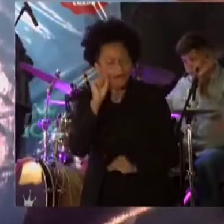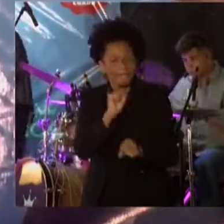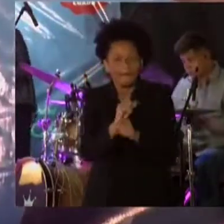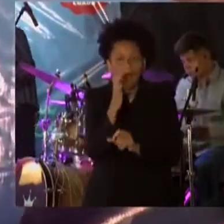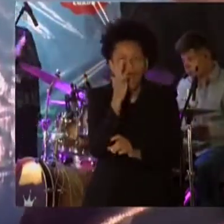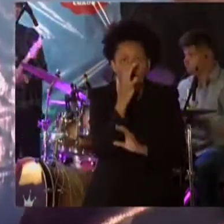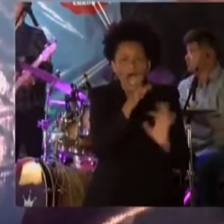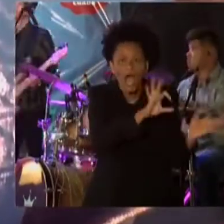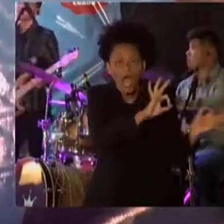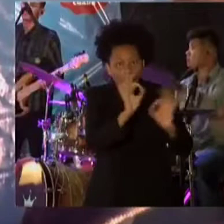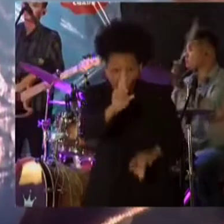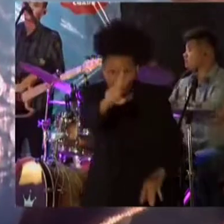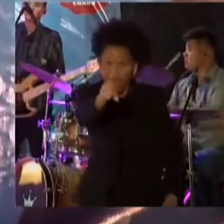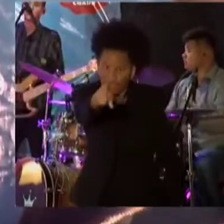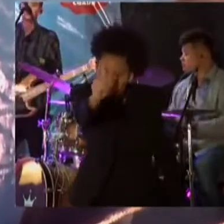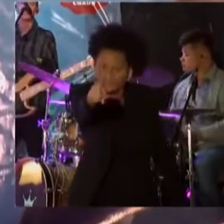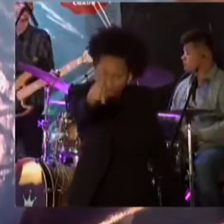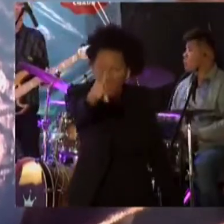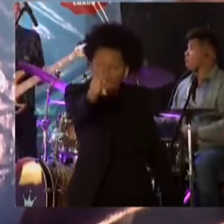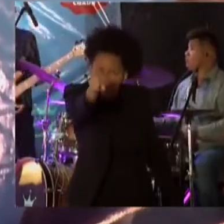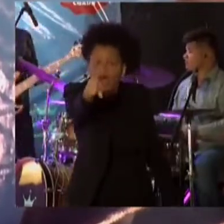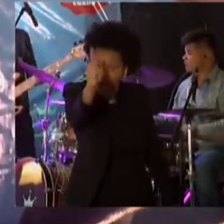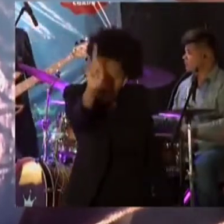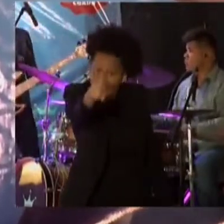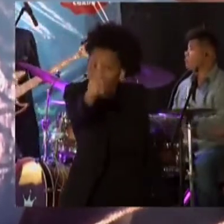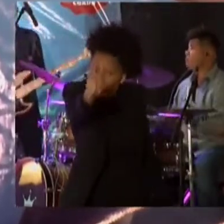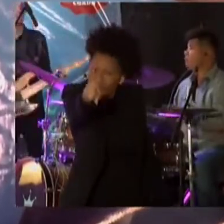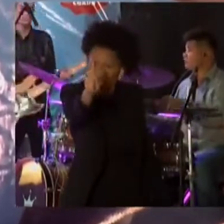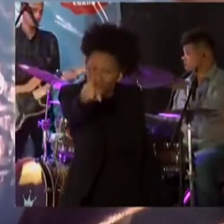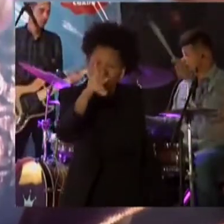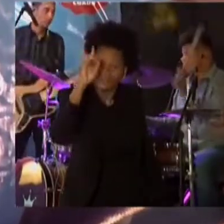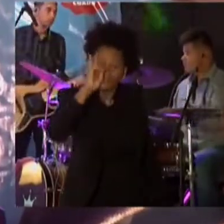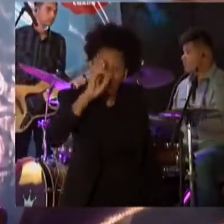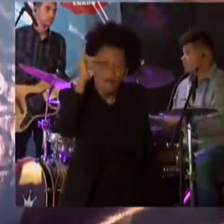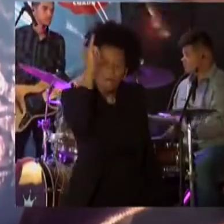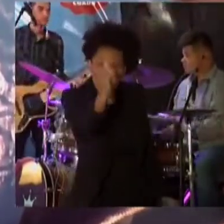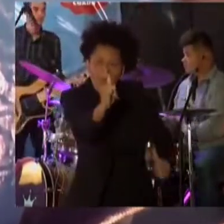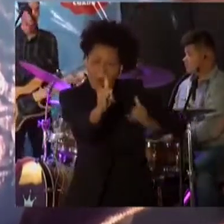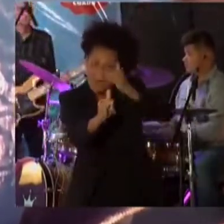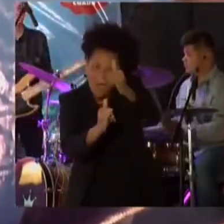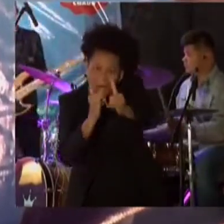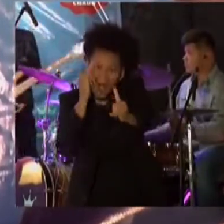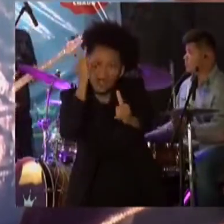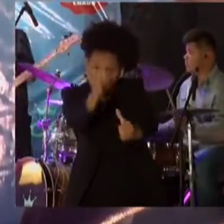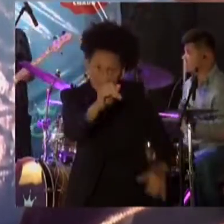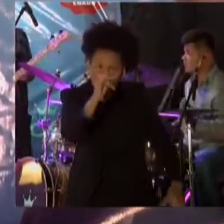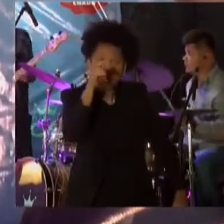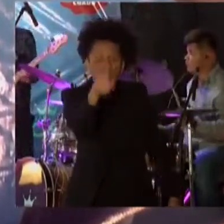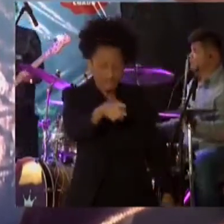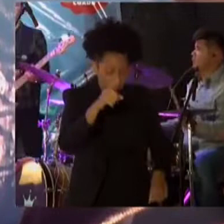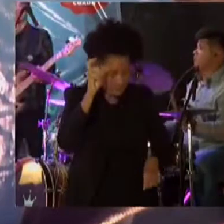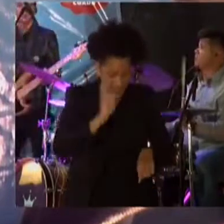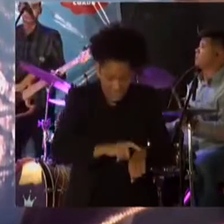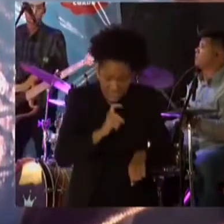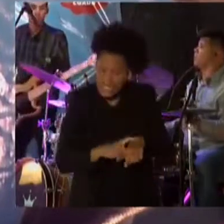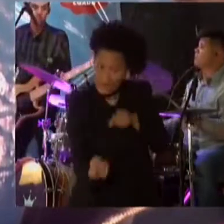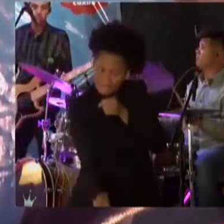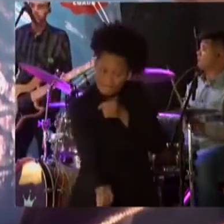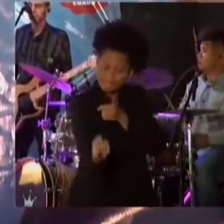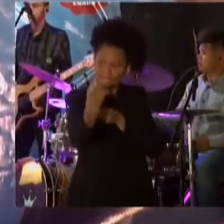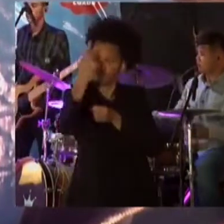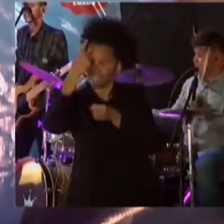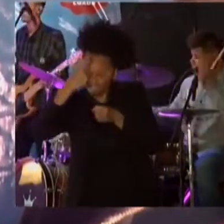dessa tela, é você mesmo. É com você que o Senhor está falando. É tempo de voltar para